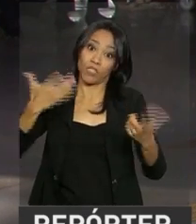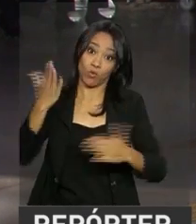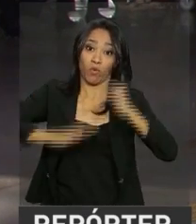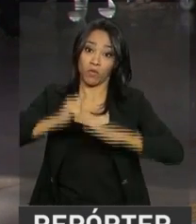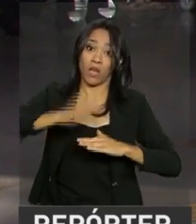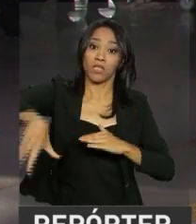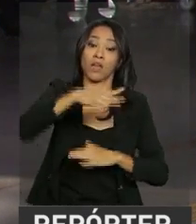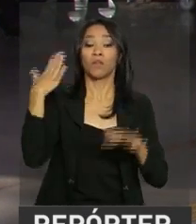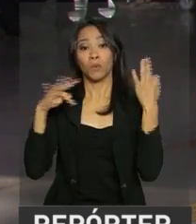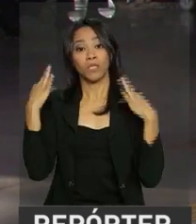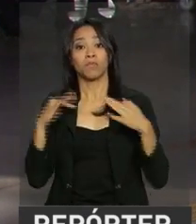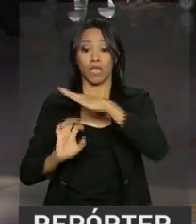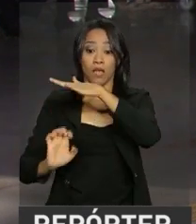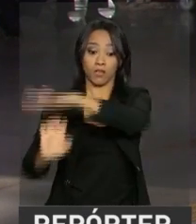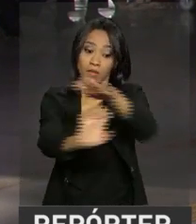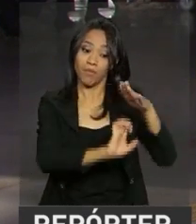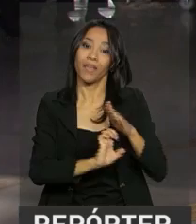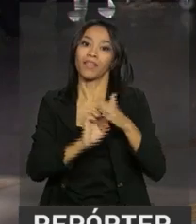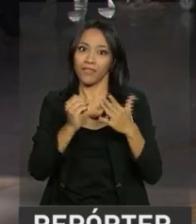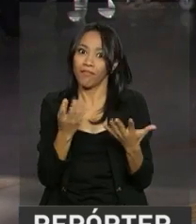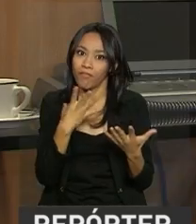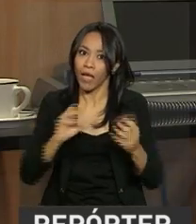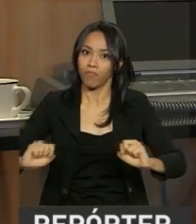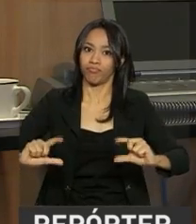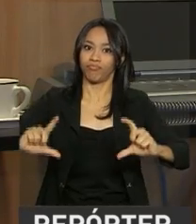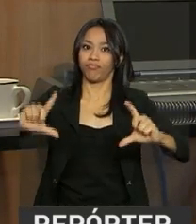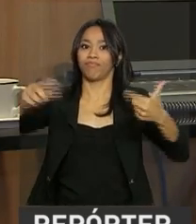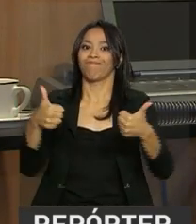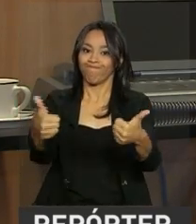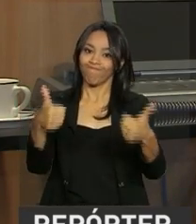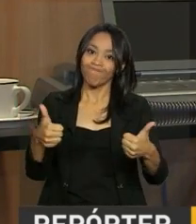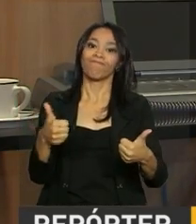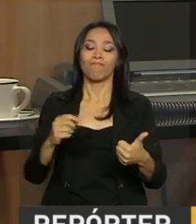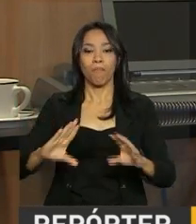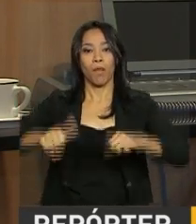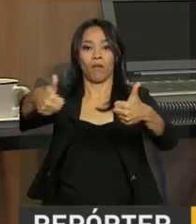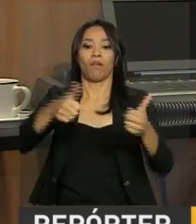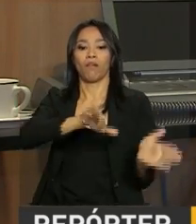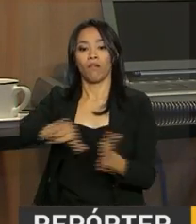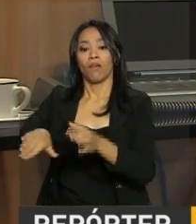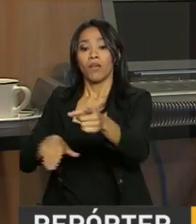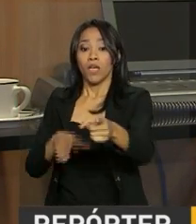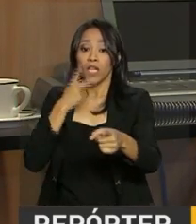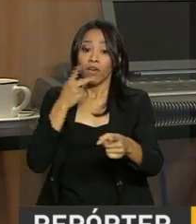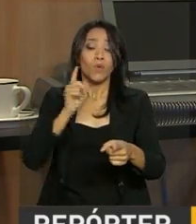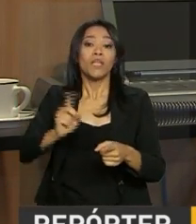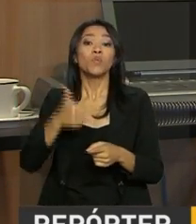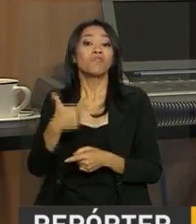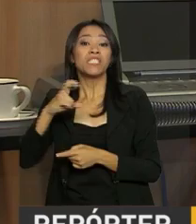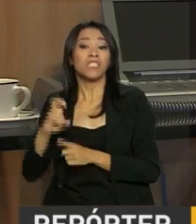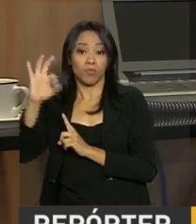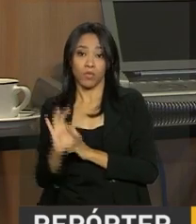acreditam que as agências nacionais vão ficar mais competitivas a partir de hoje pela instituição já passa a valer não os 25